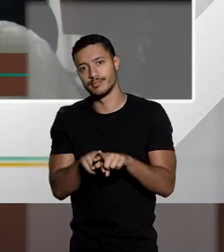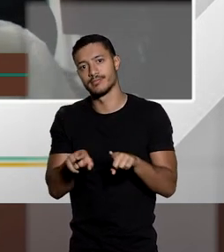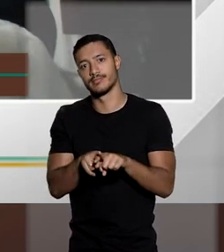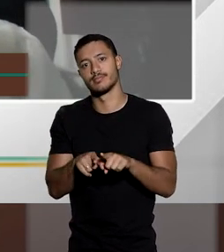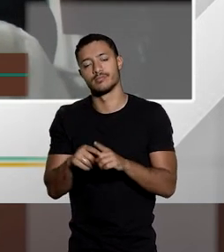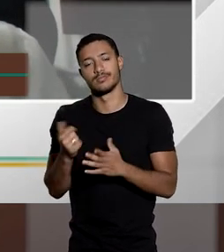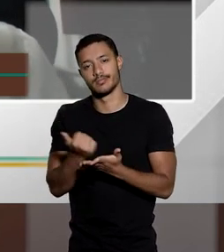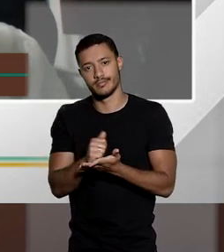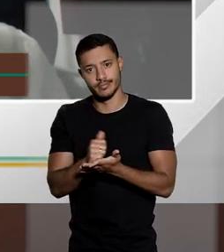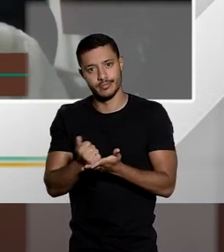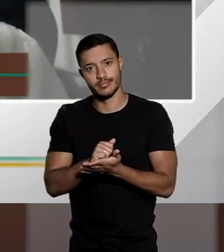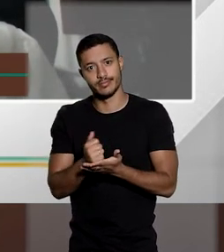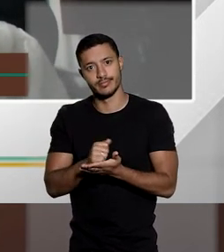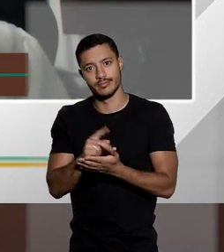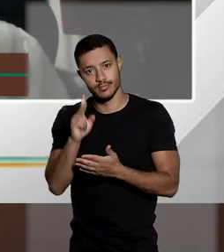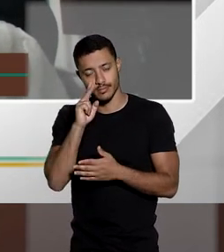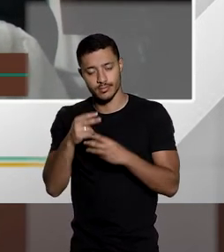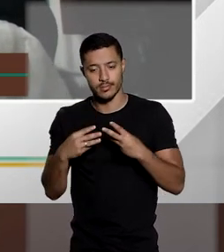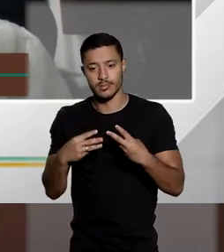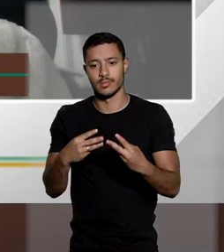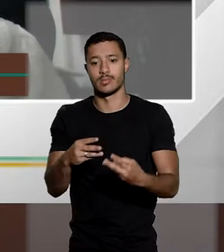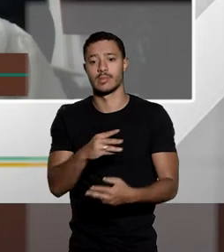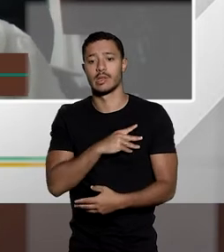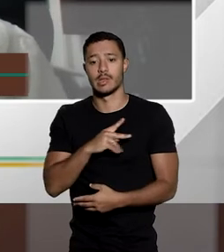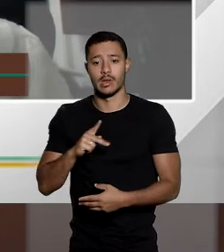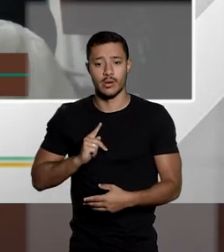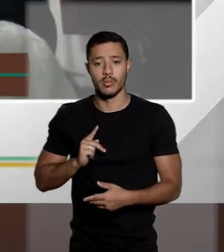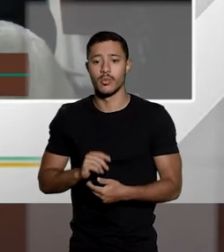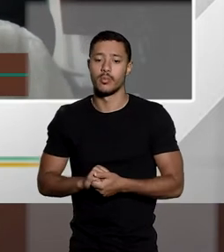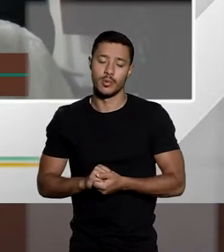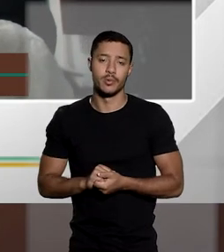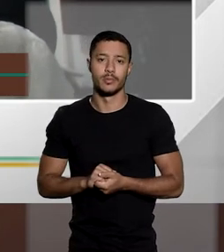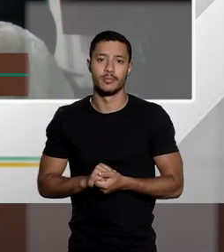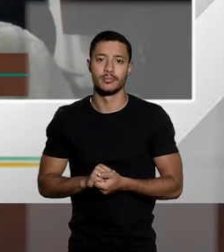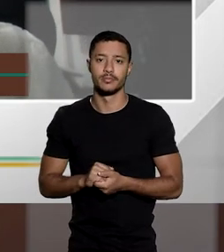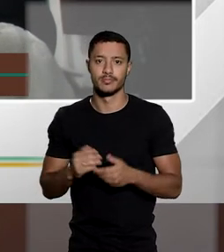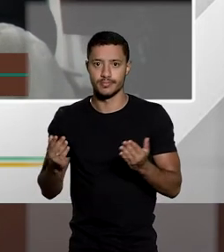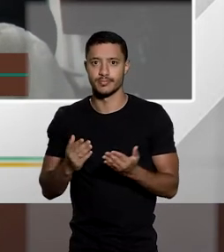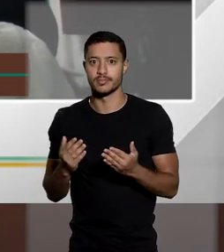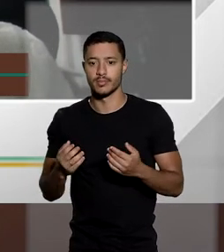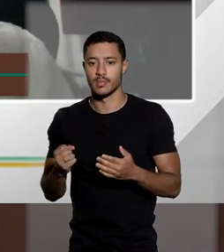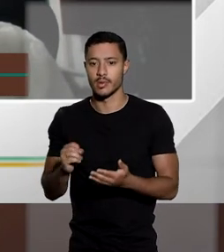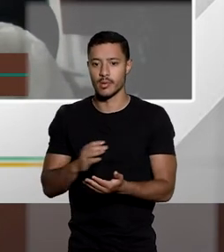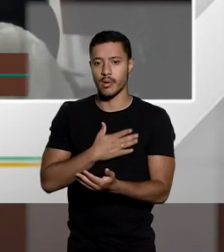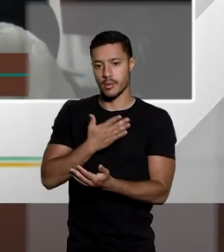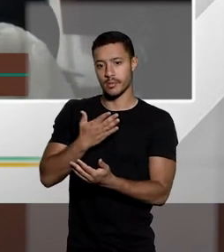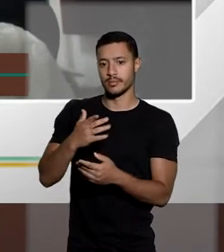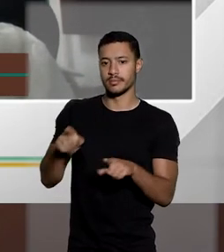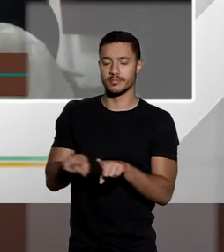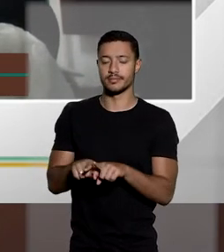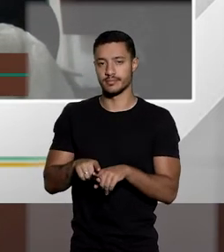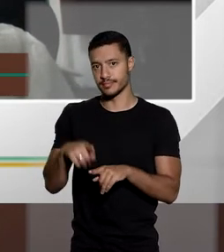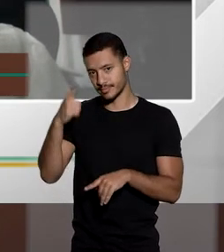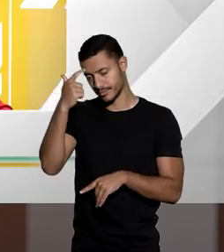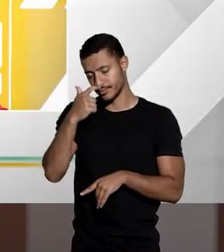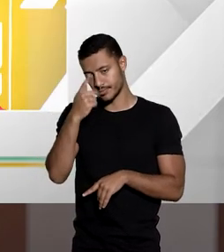do controle exercido pelo Ministério Público, que hoje também assusta um pouco as autoridades,